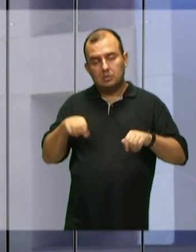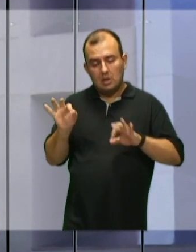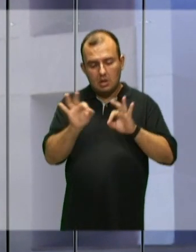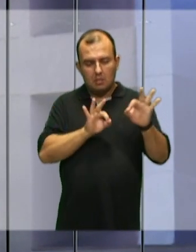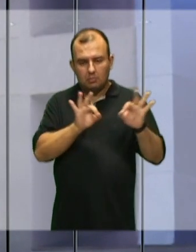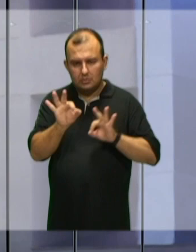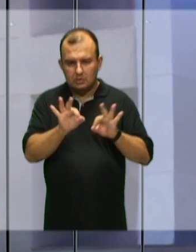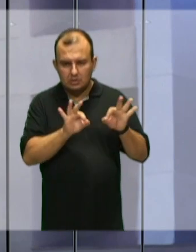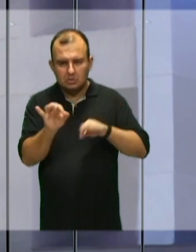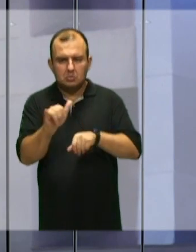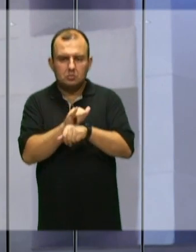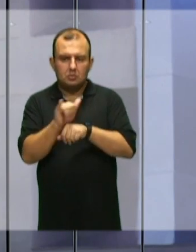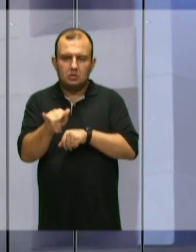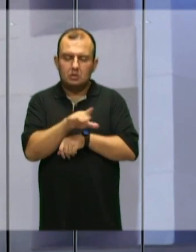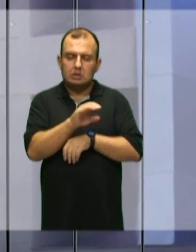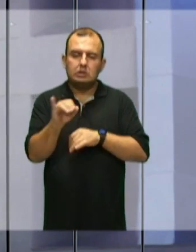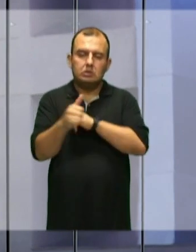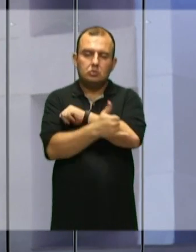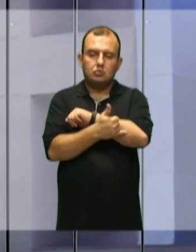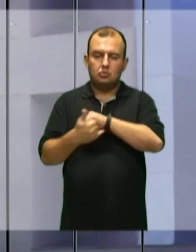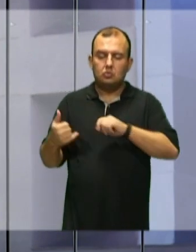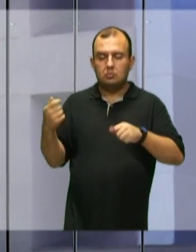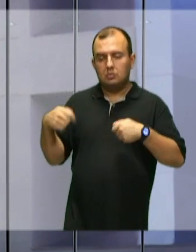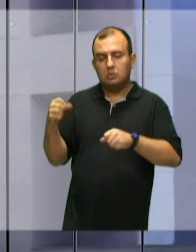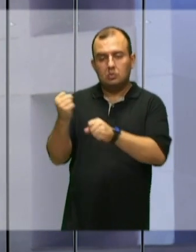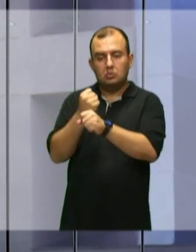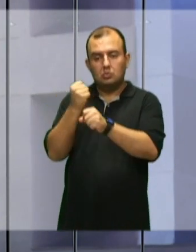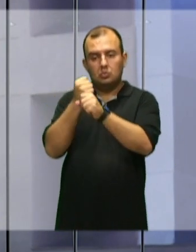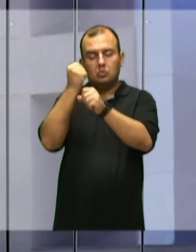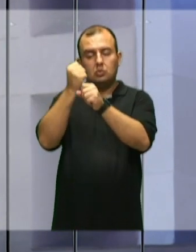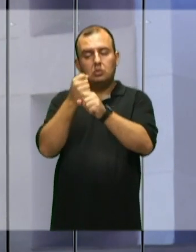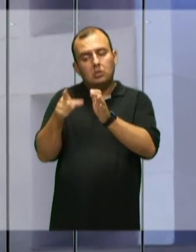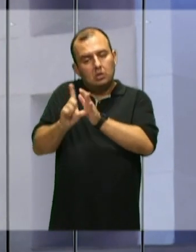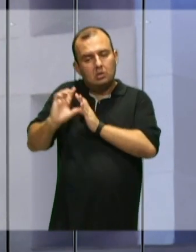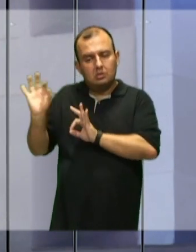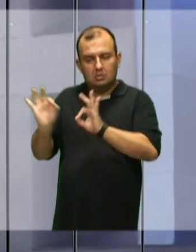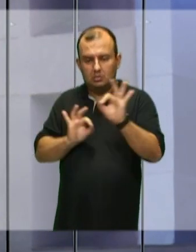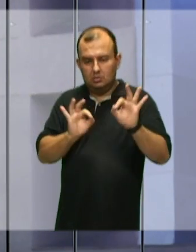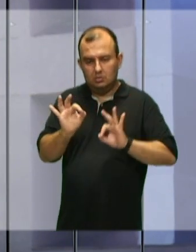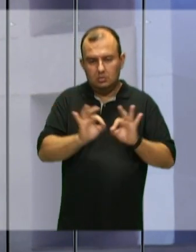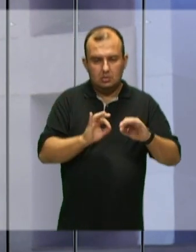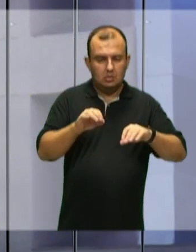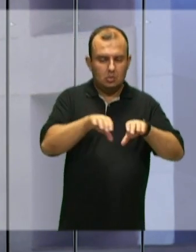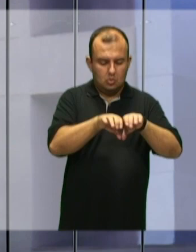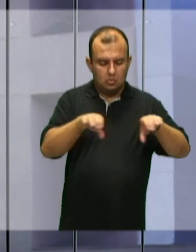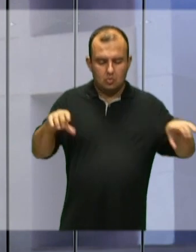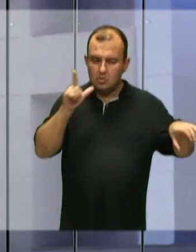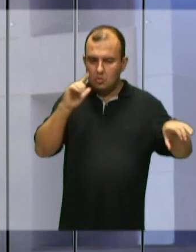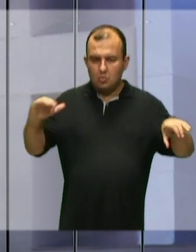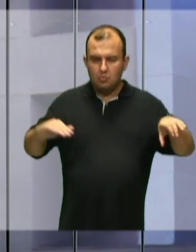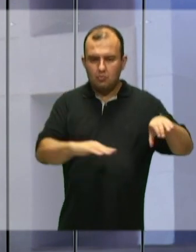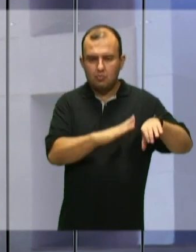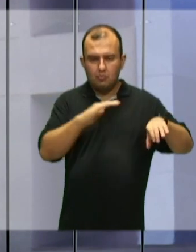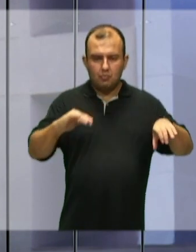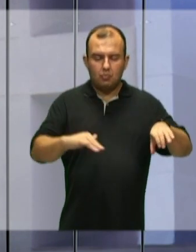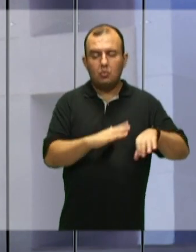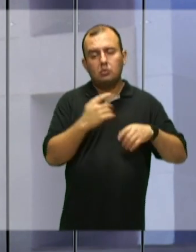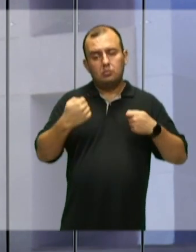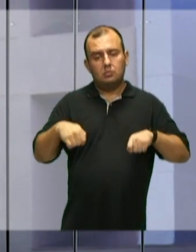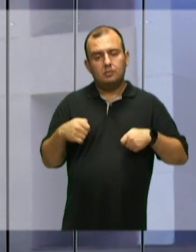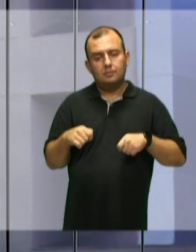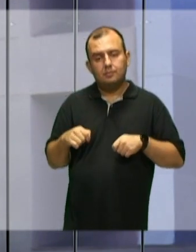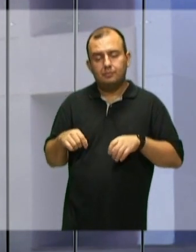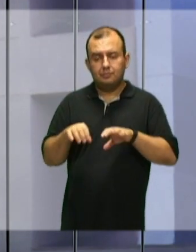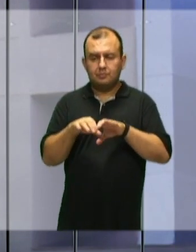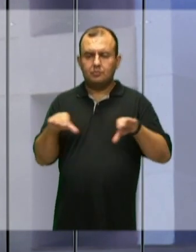as ações né infraestrutura são obras que precisam ser planejadas né A questão do esgoto na cidade a questão do da aumento da